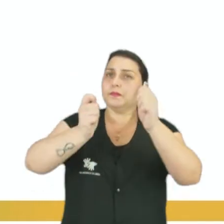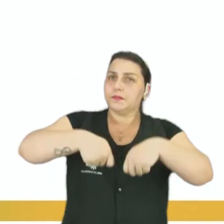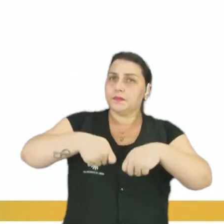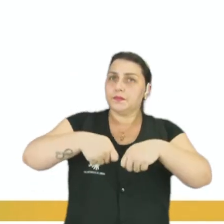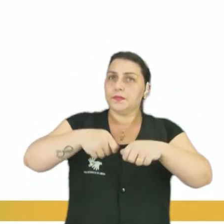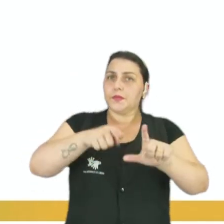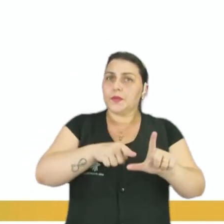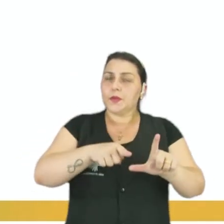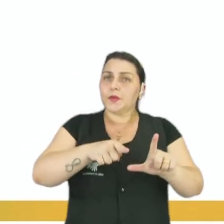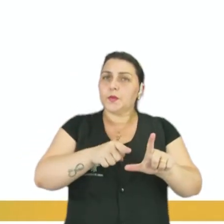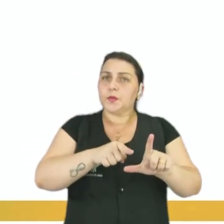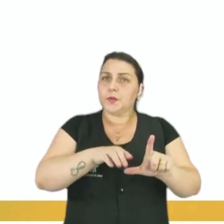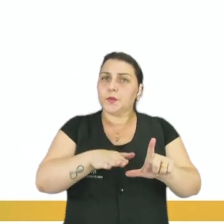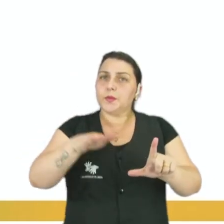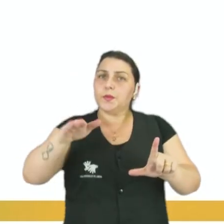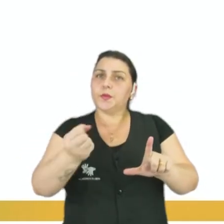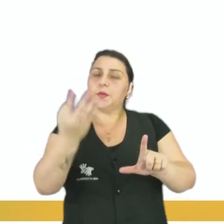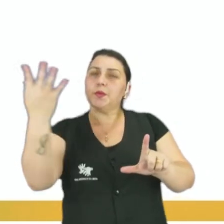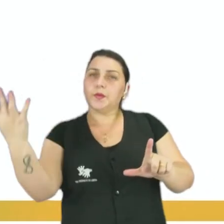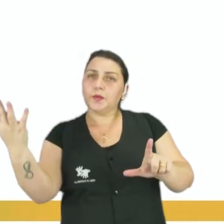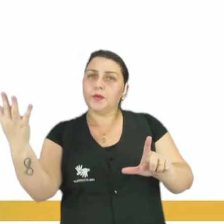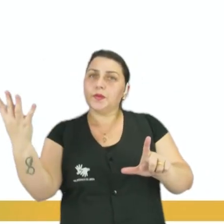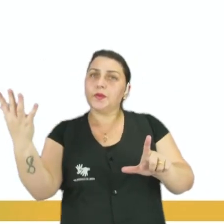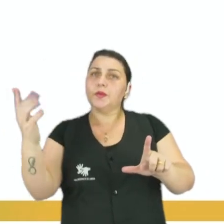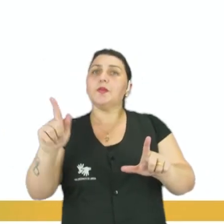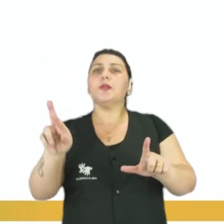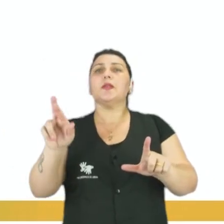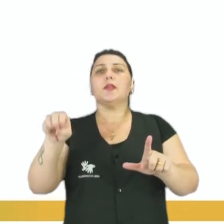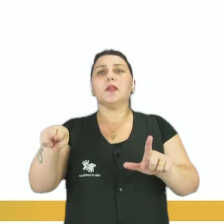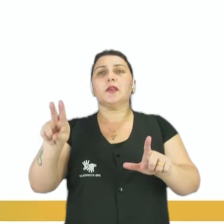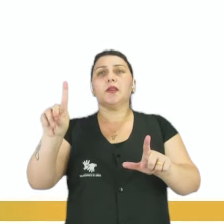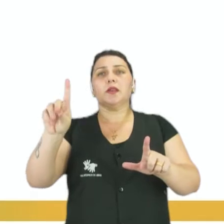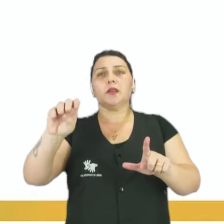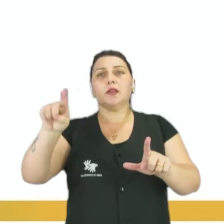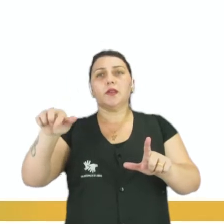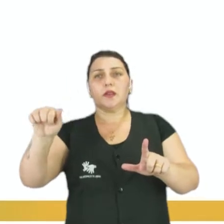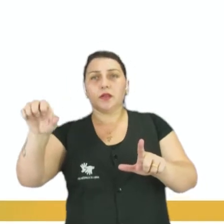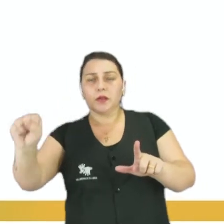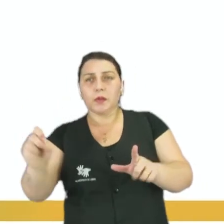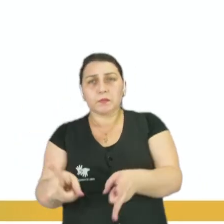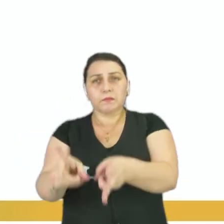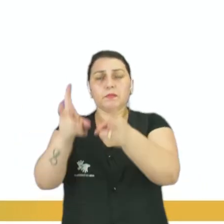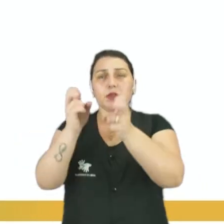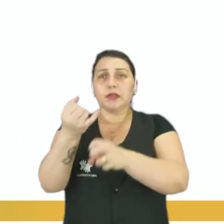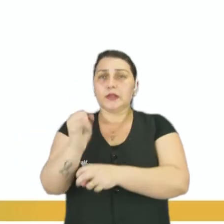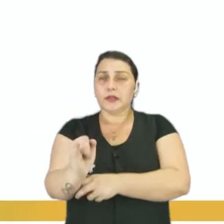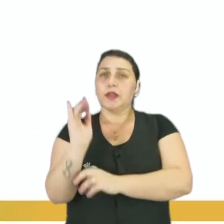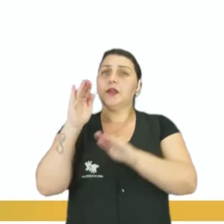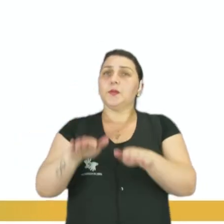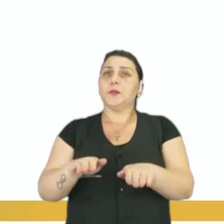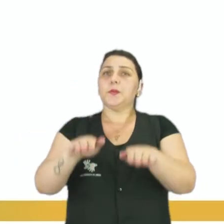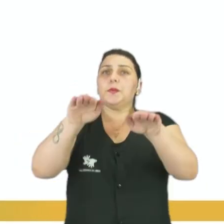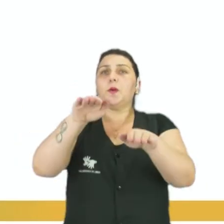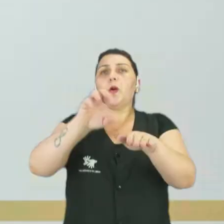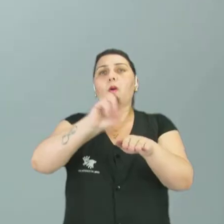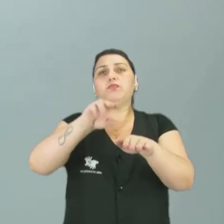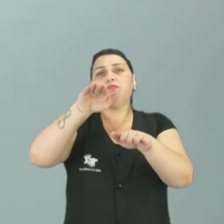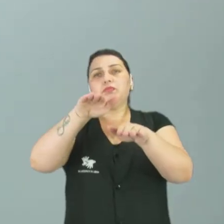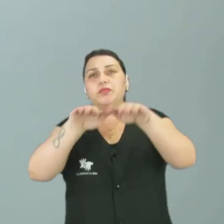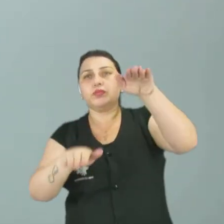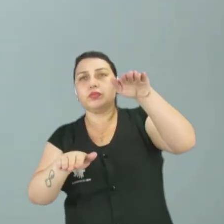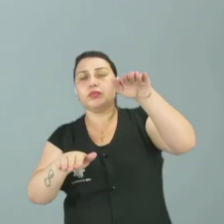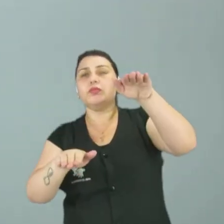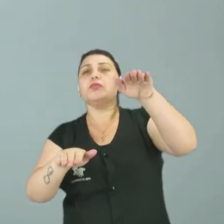possível aumentar a quantidade de grandezas nesse caso para perceber se é diretamente ou inversamente